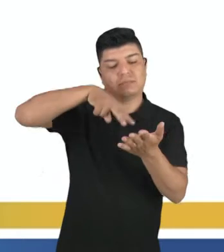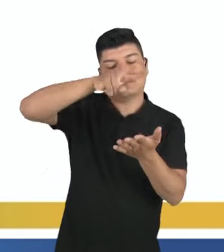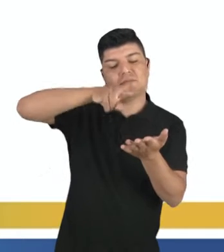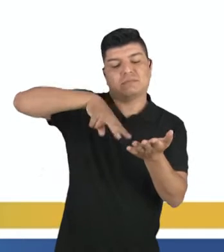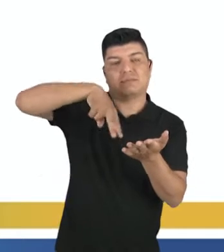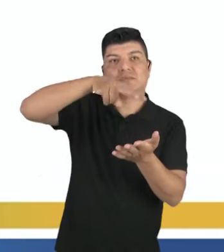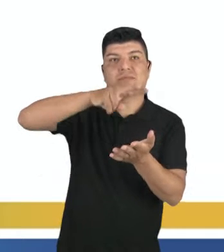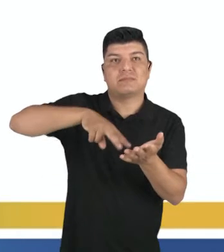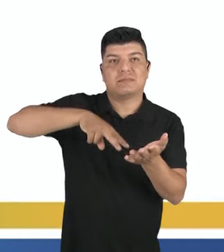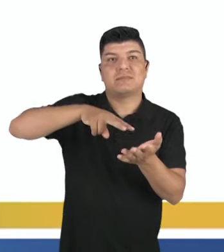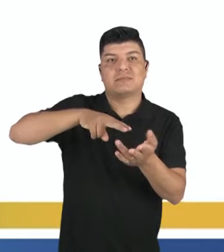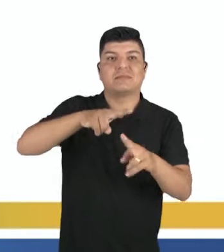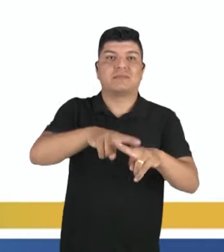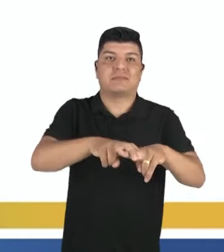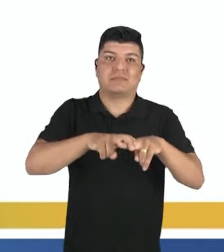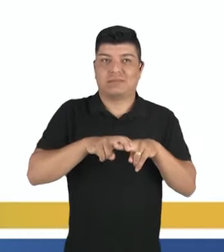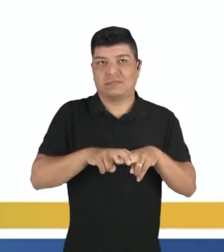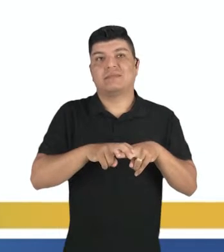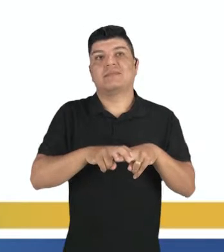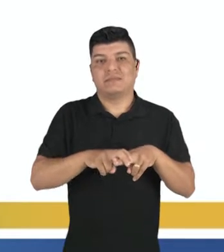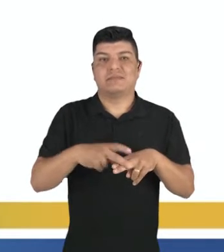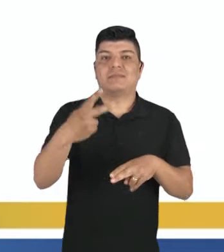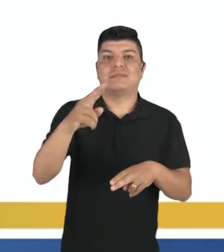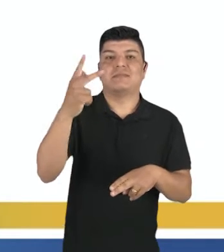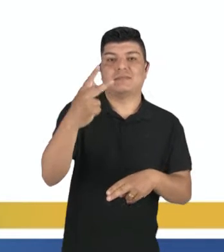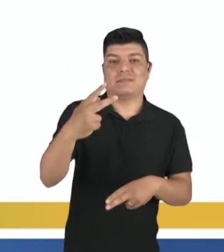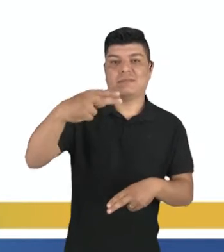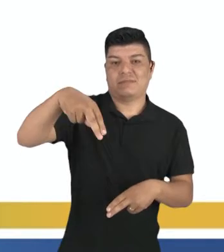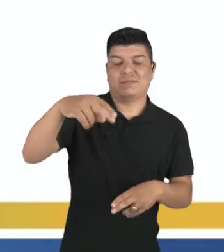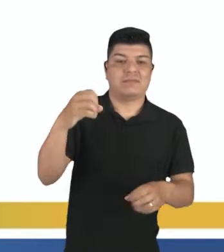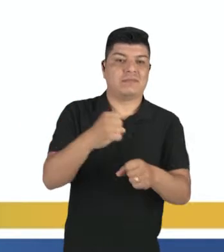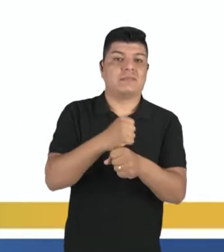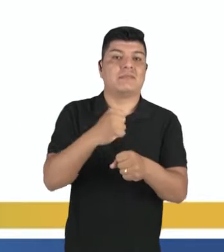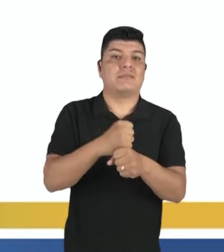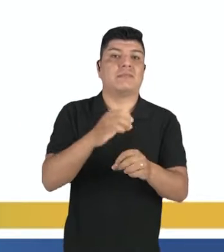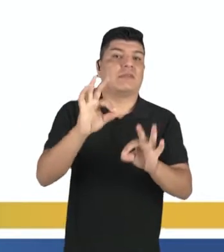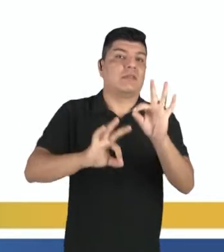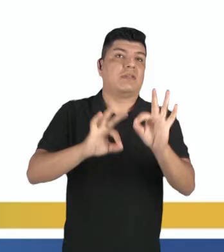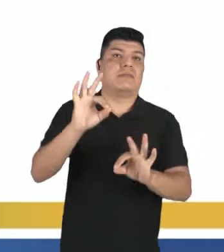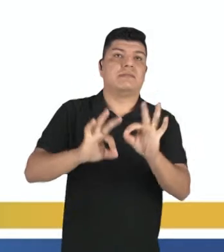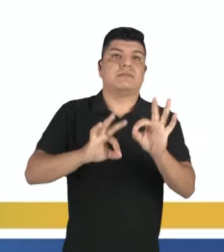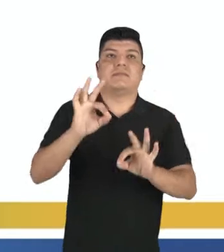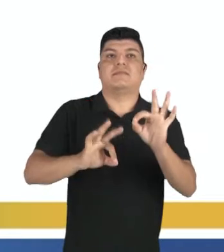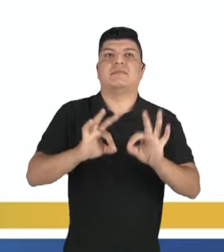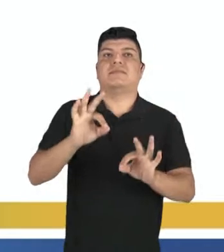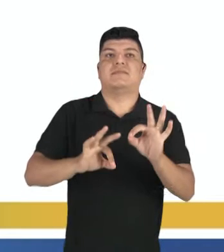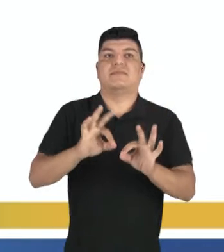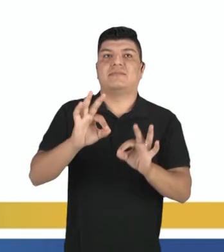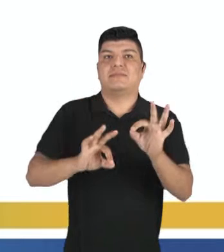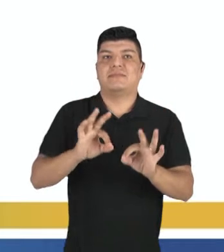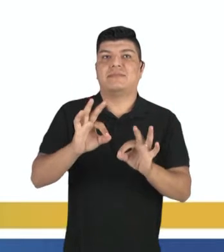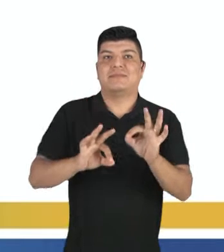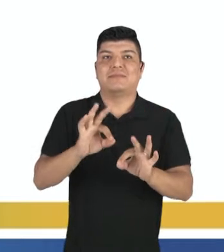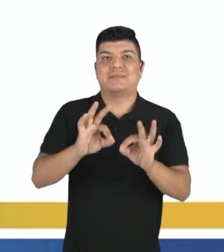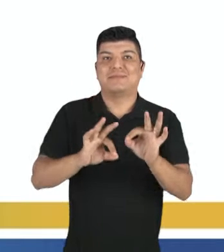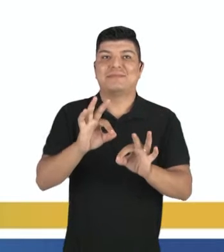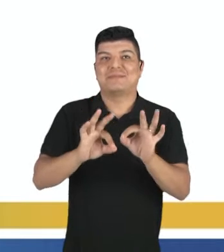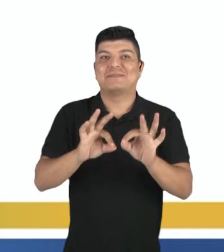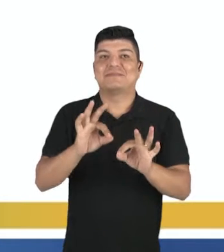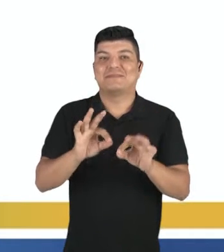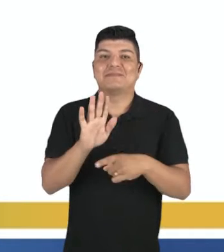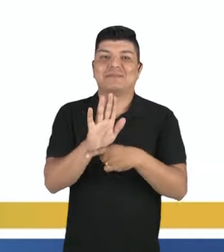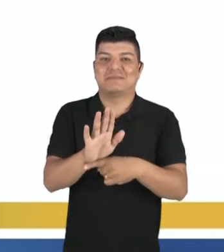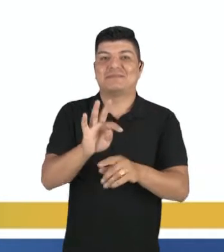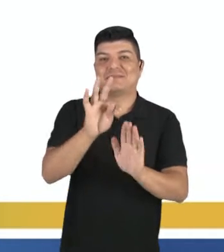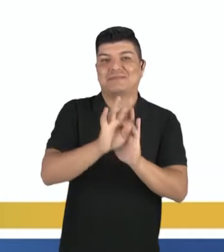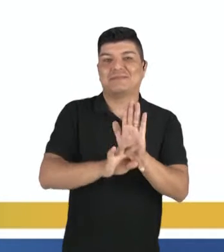texto. Então, por isso que os pronomes são essenciais na construção. É como o comando aqui já diz, ó, funcionam